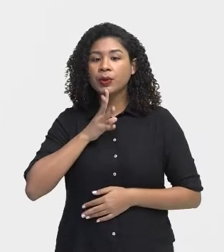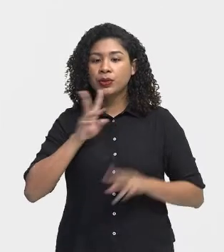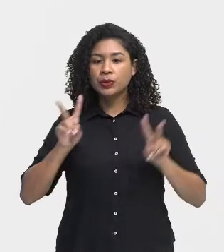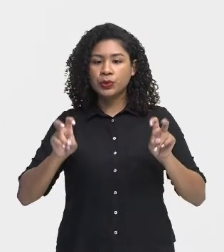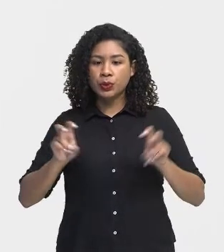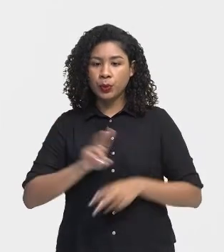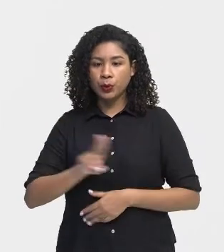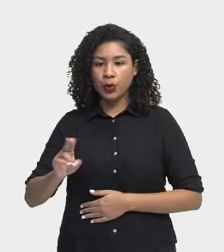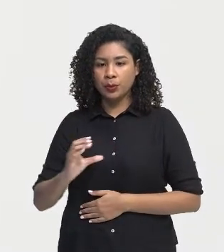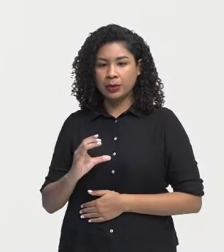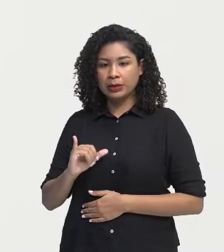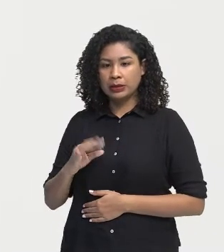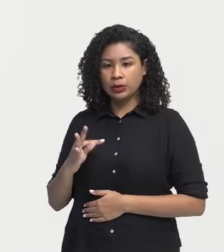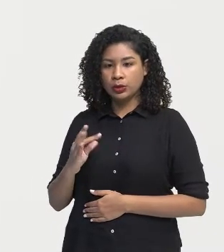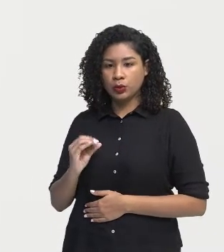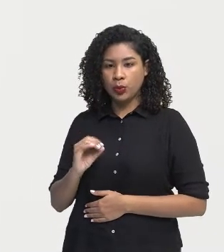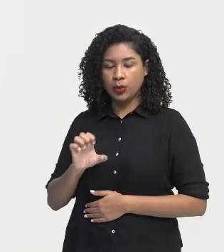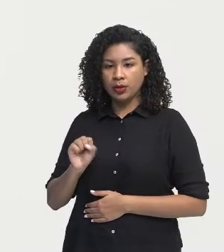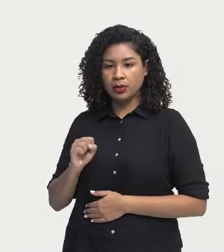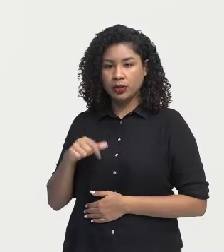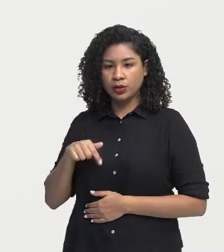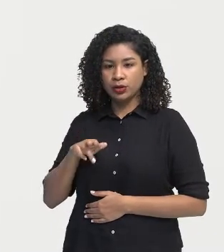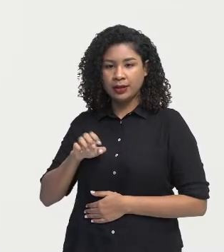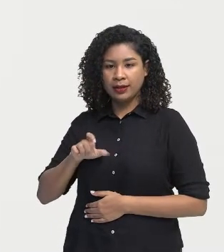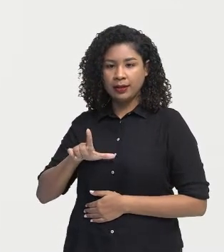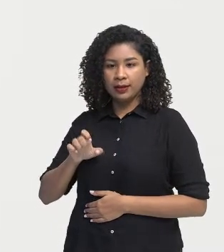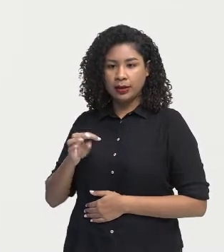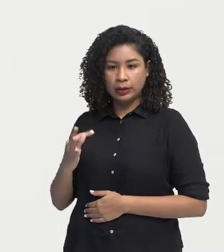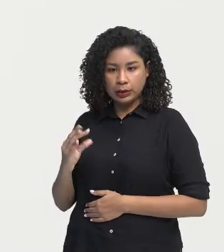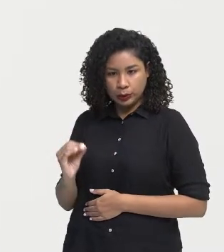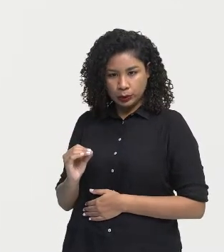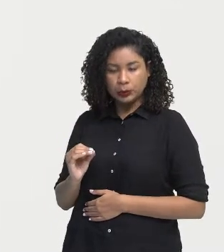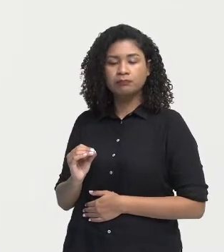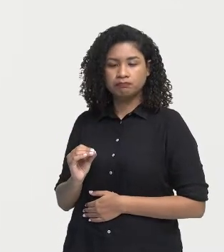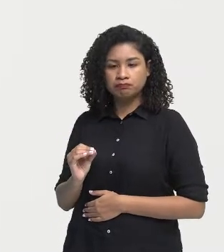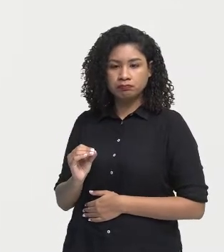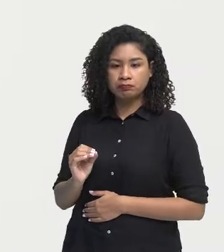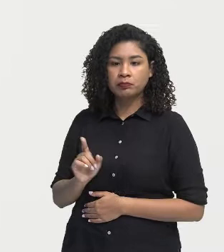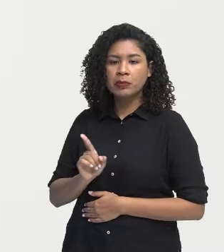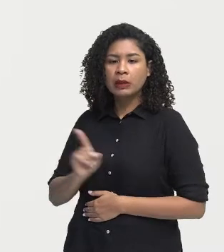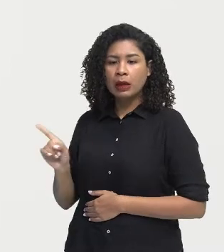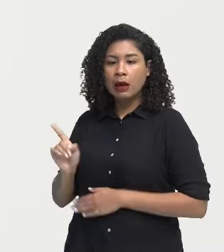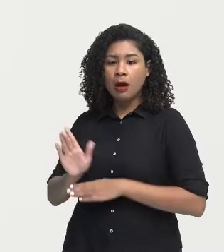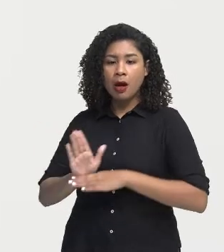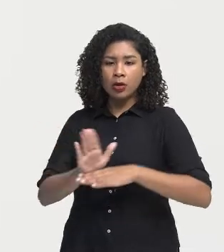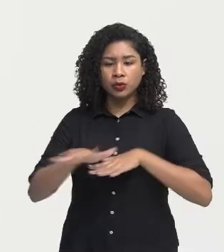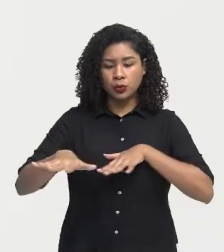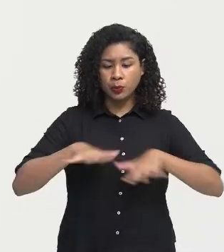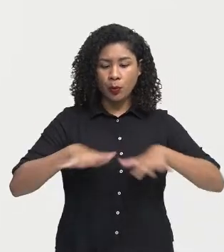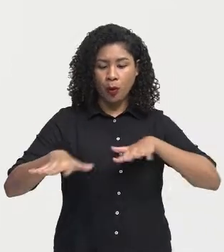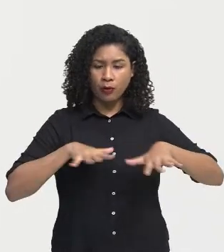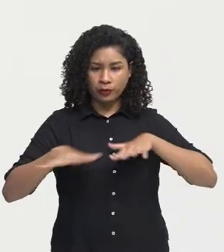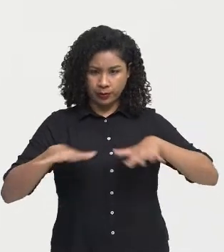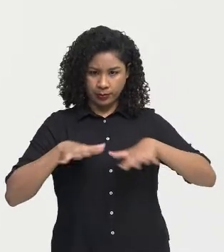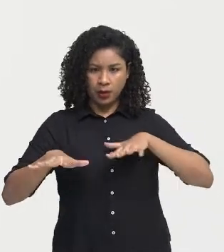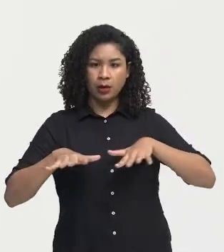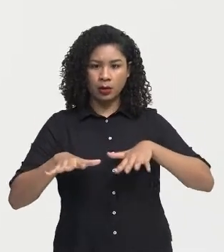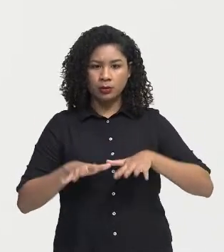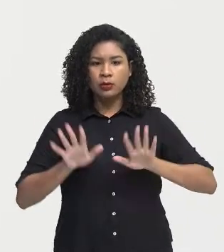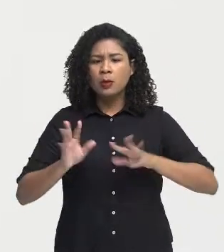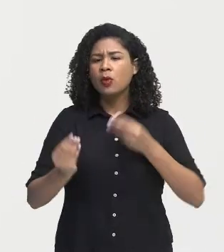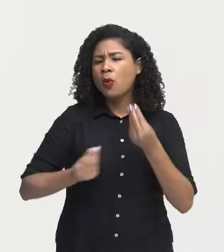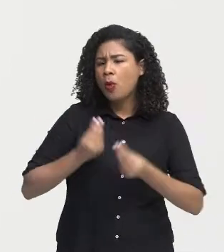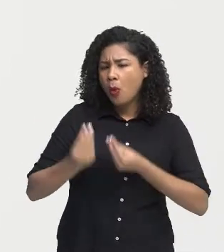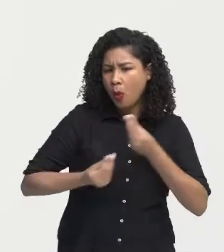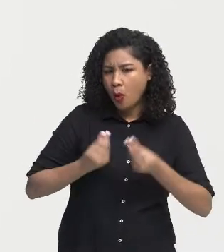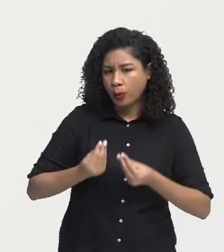citoesqueleto que está relacionado com o movimento celular. Tem um tipo de movimento aqui, ó, que é chamado de